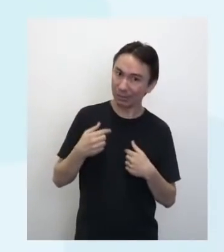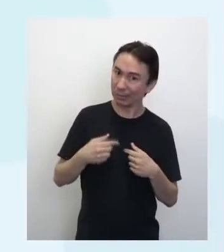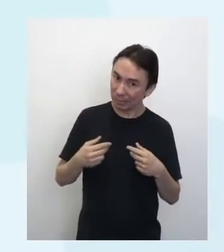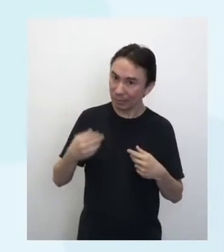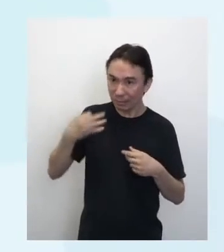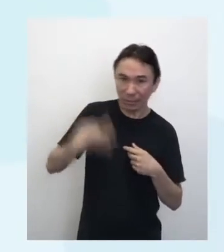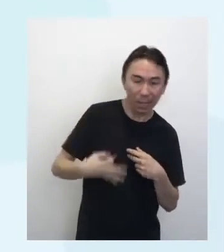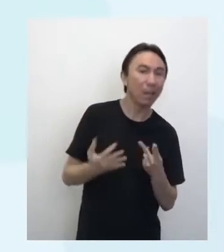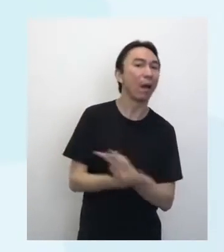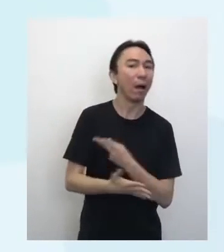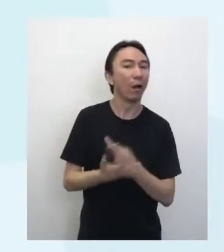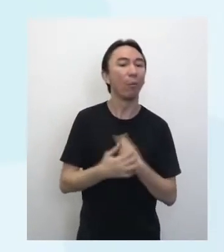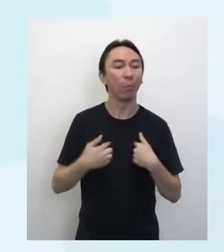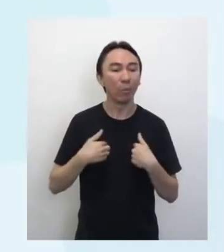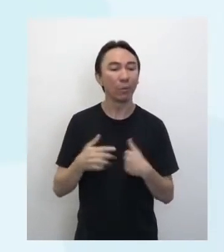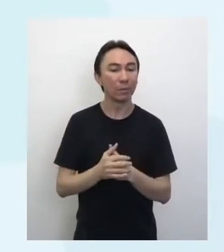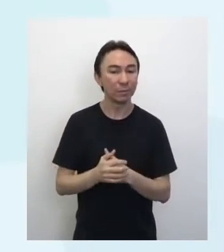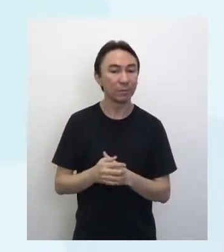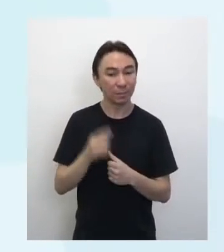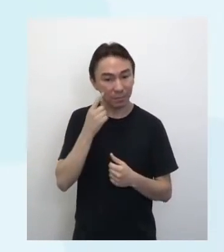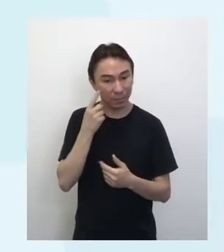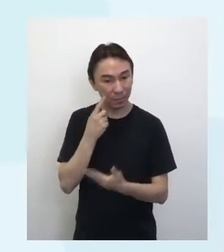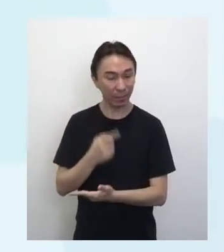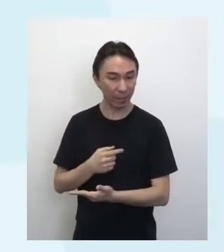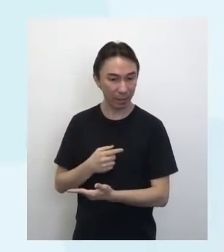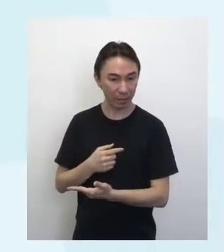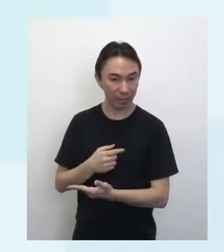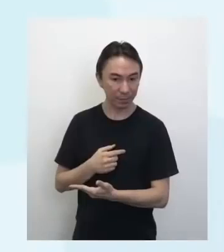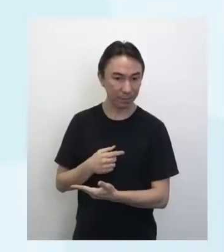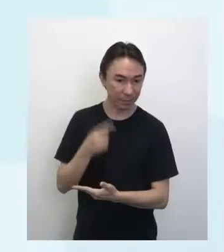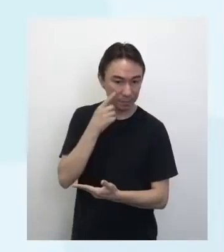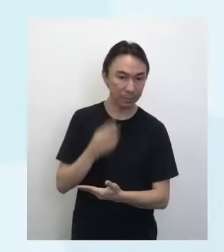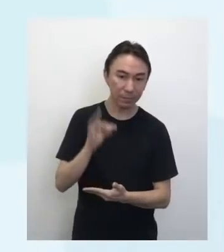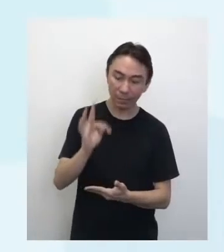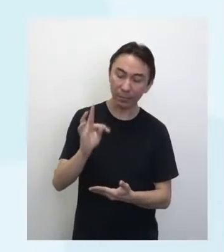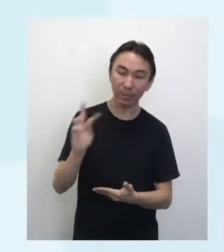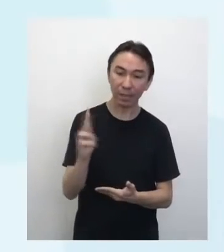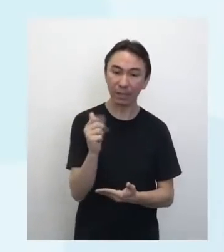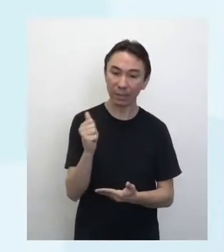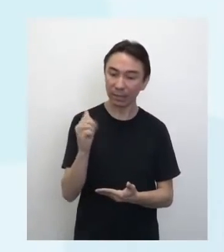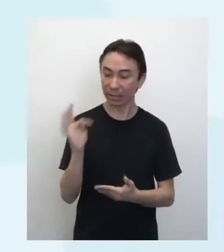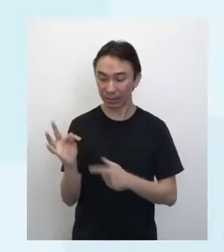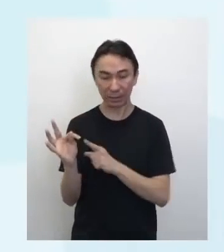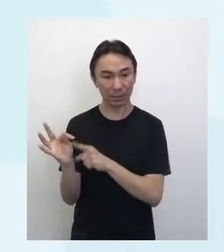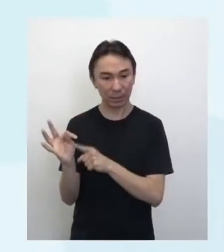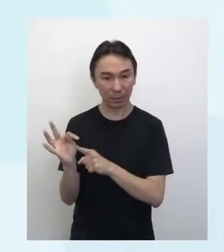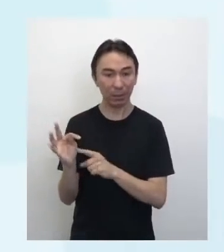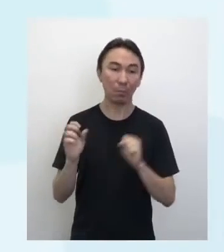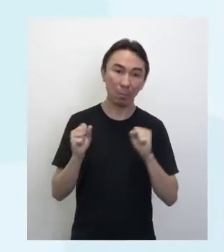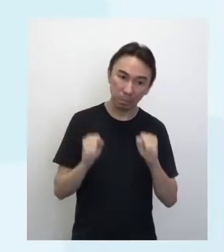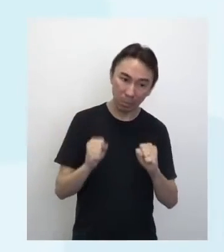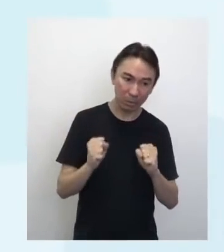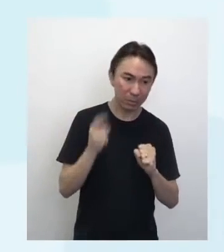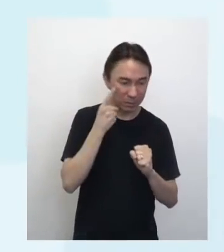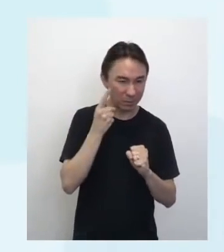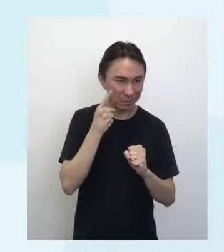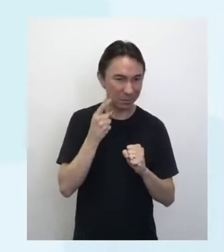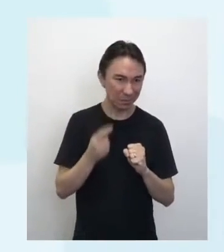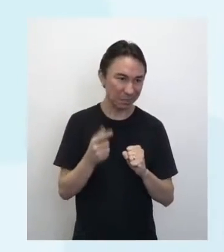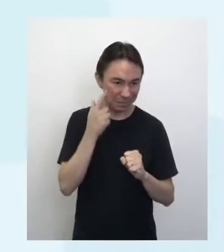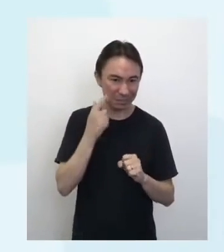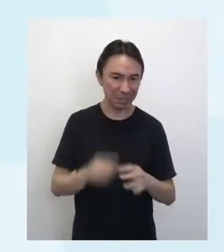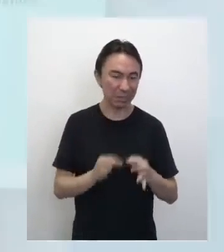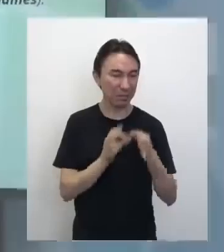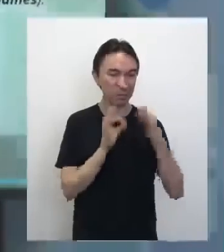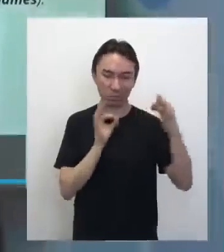então toma cuidado porque o veto em Agripino da sua ação pode ser o este ou pode ser o esse mas todo mundo pessoal